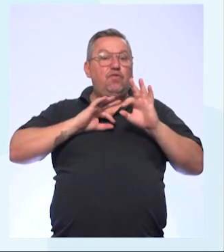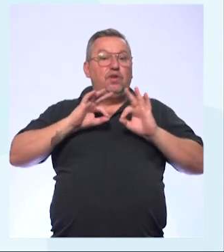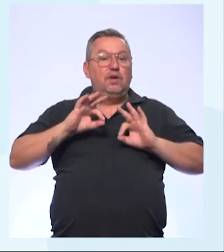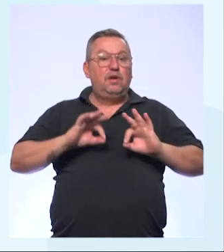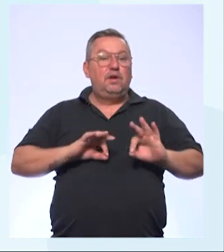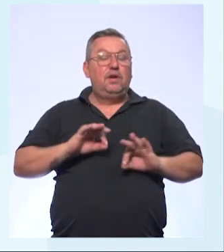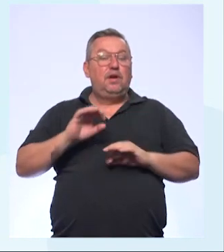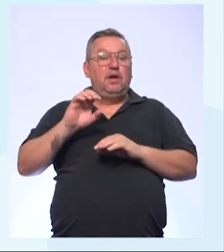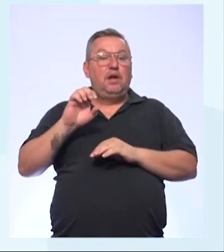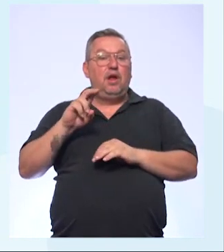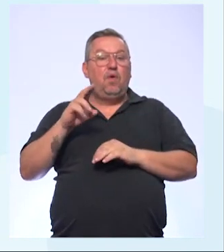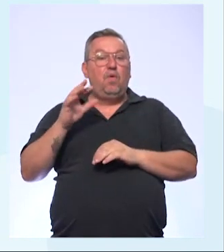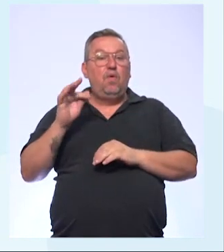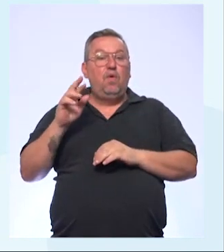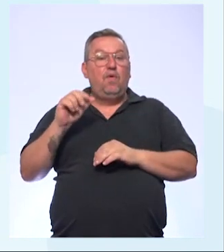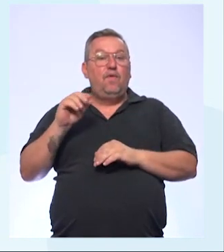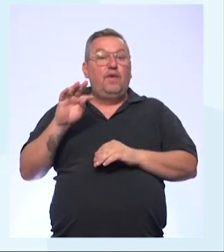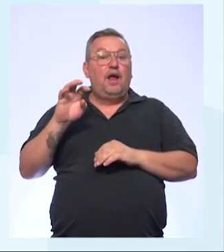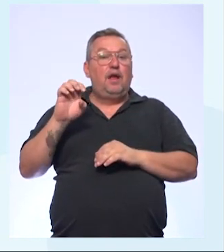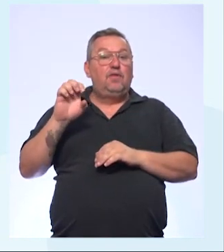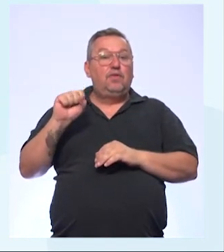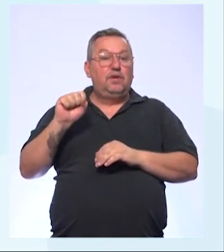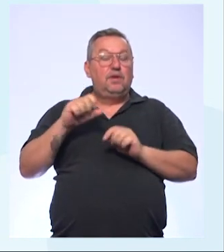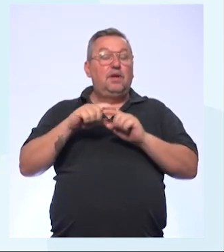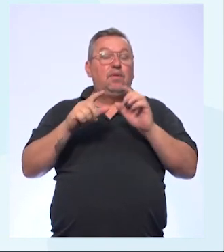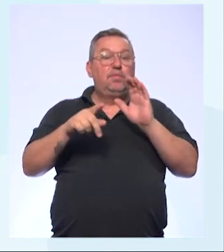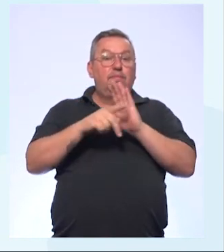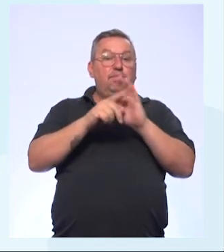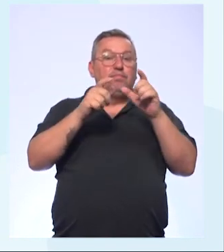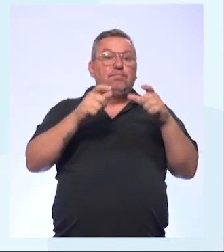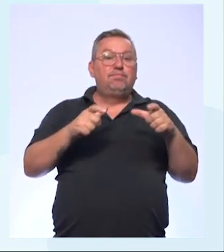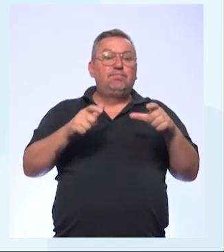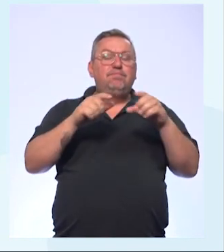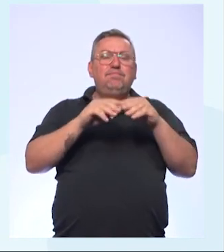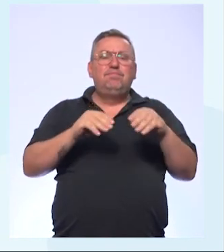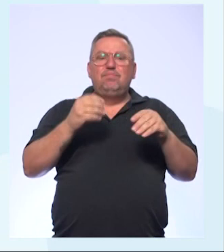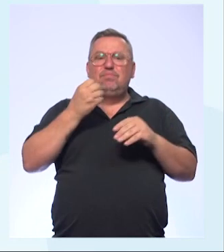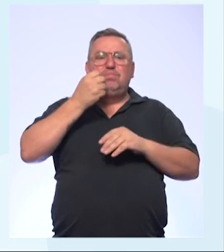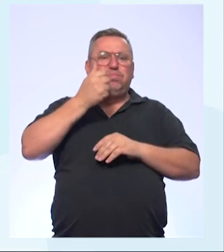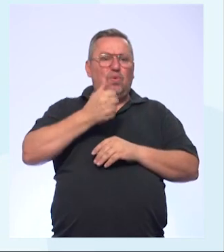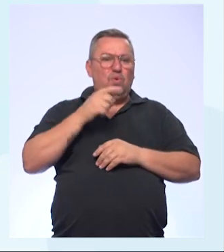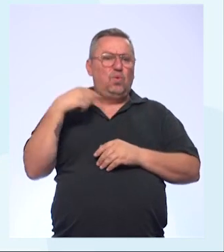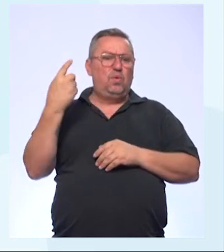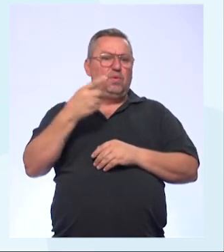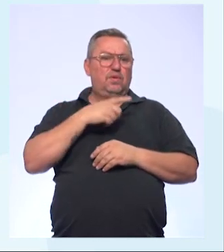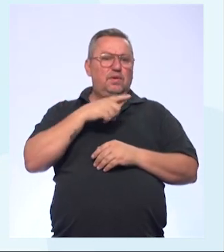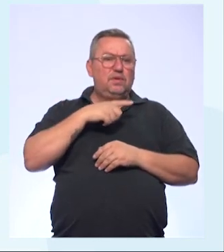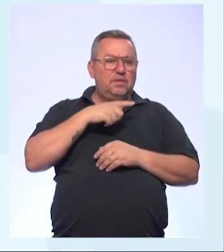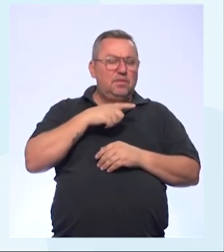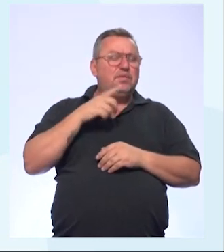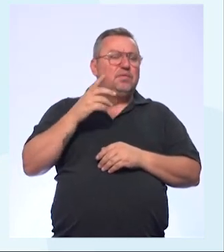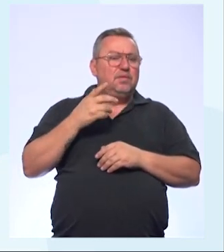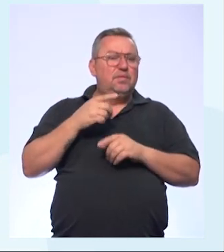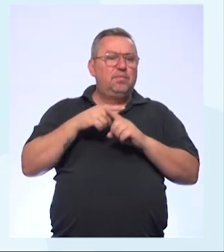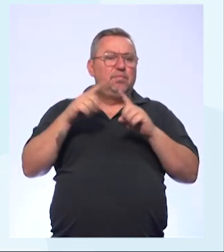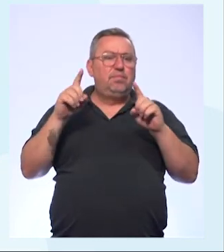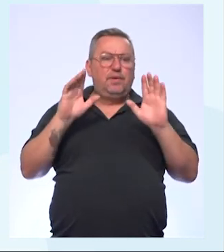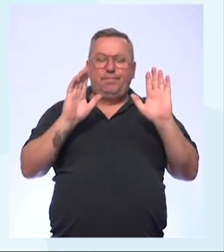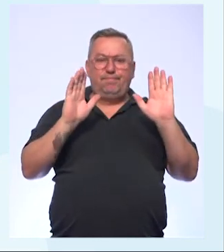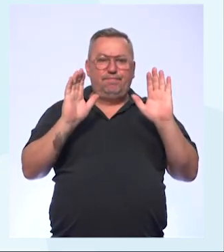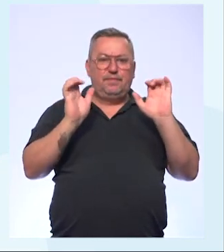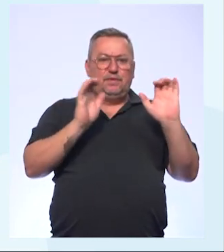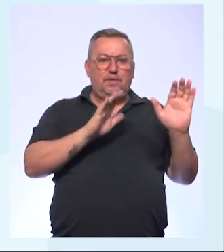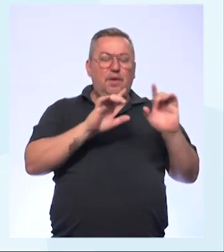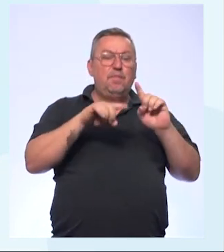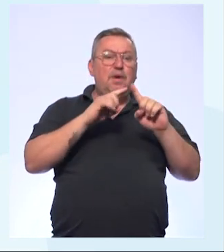e Eufrates. É uma porção de terra muito fértil, nós temos algumas cheias, mas enfim, vou deixar essa parte um pouquinho